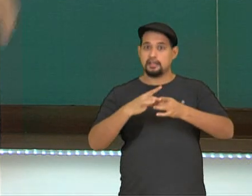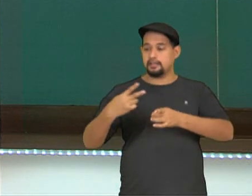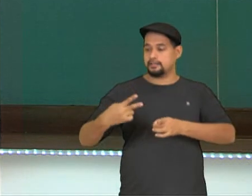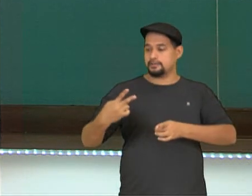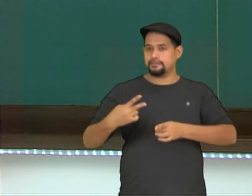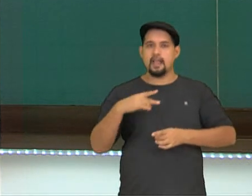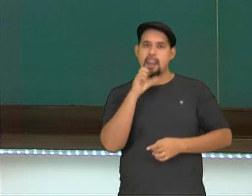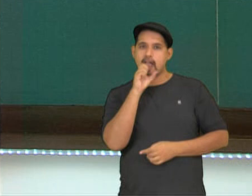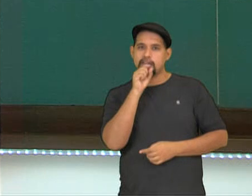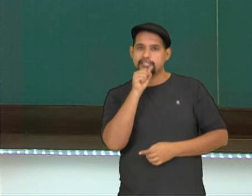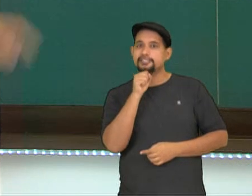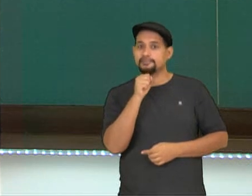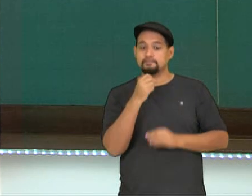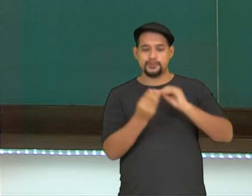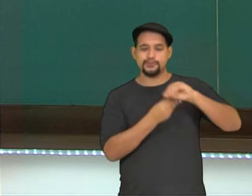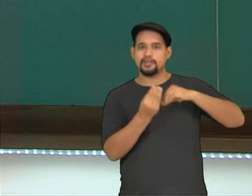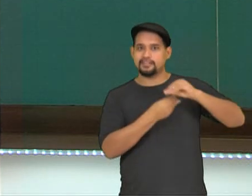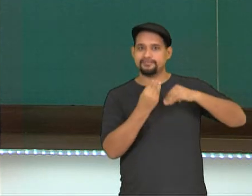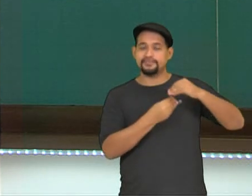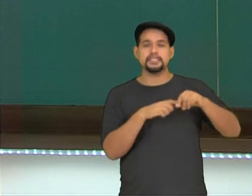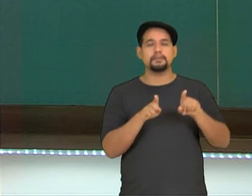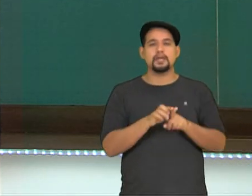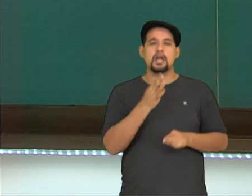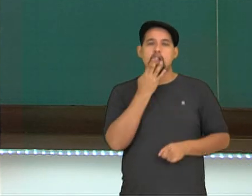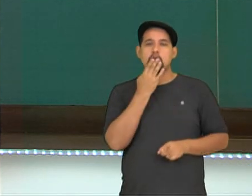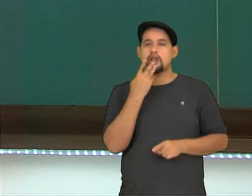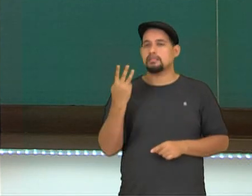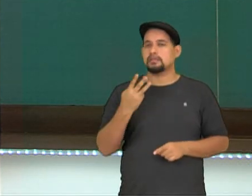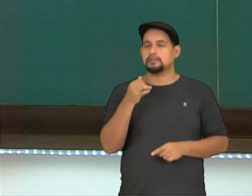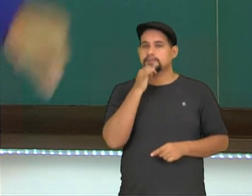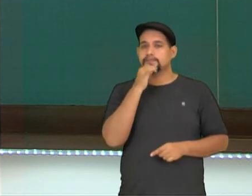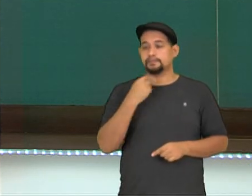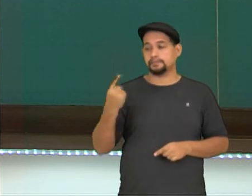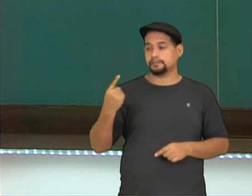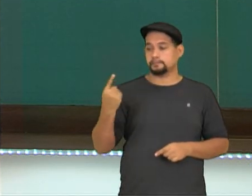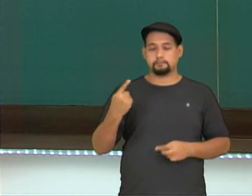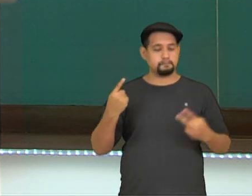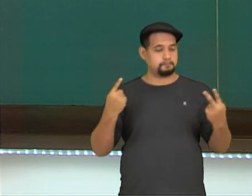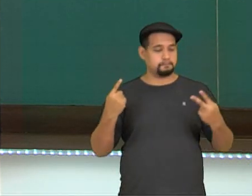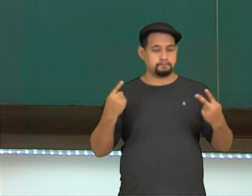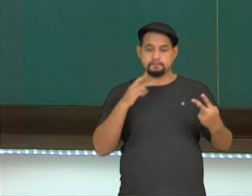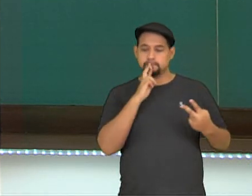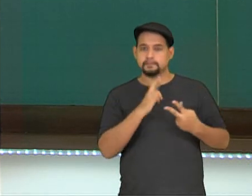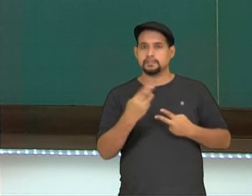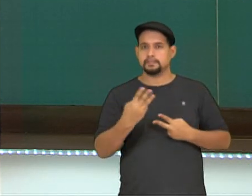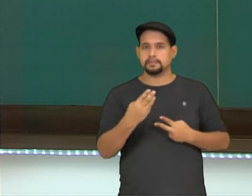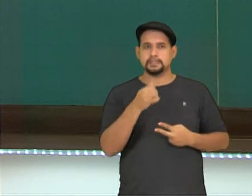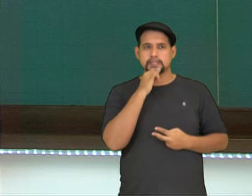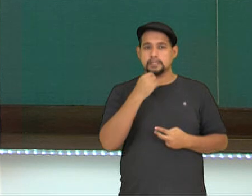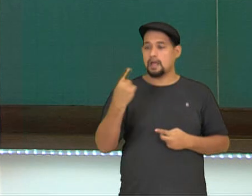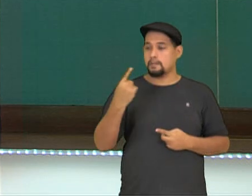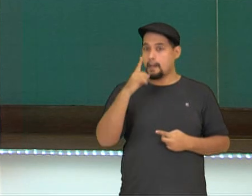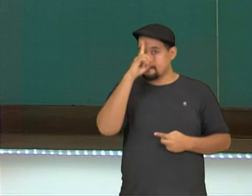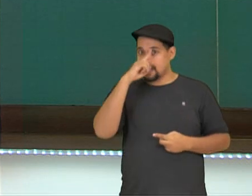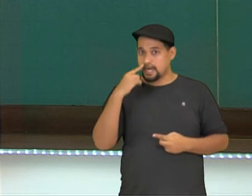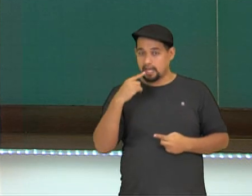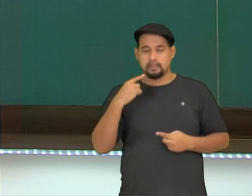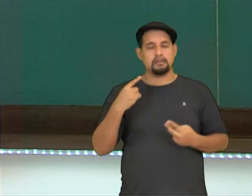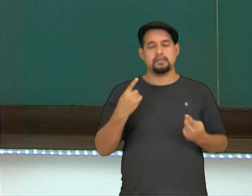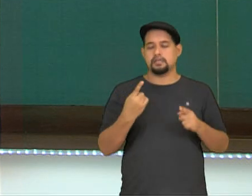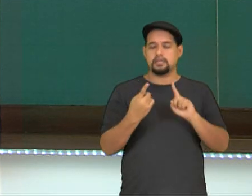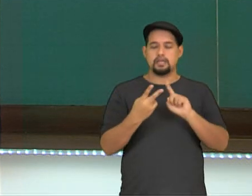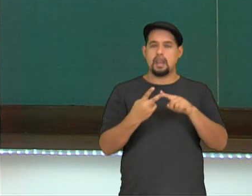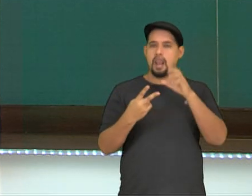exatamente o laranja. E a mesma coisa as cores terciárias. Se eu pego uma primária e uma secundária, dá uma terciária. Se eu pegar essa primária amarela, essa